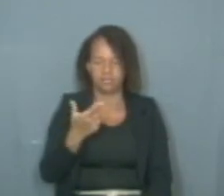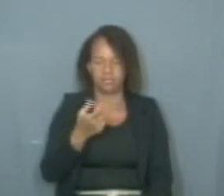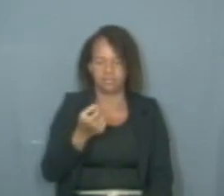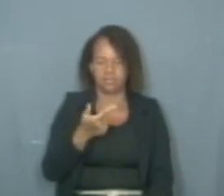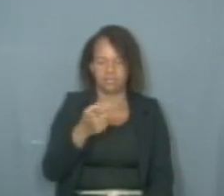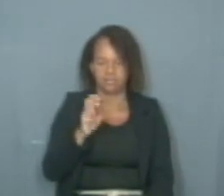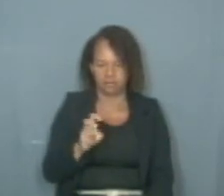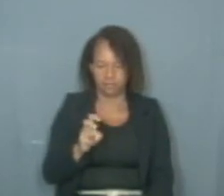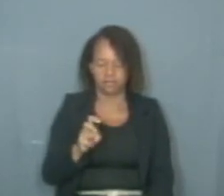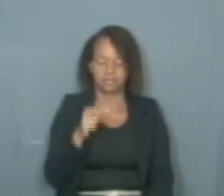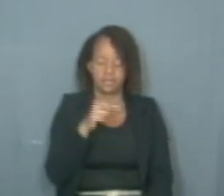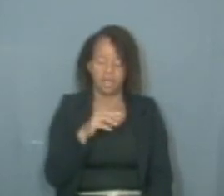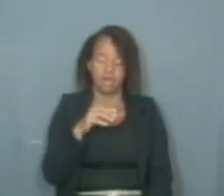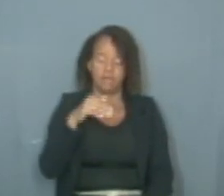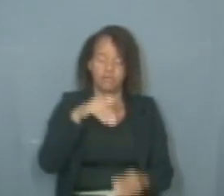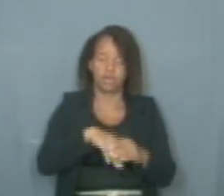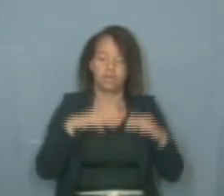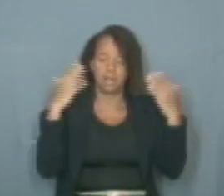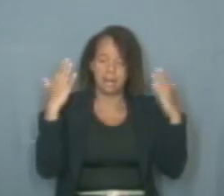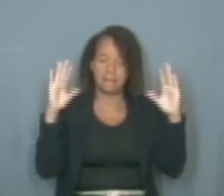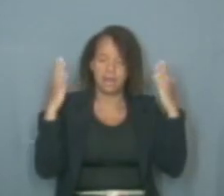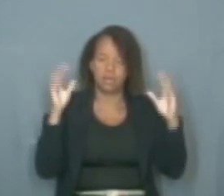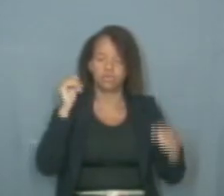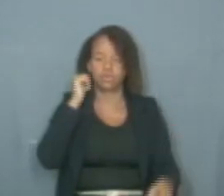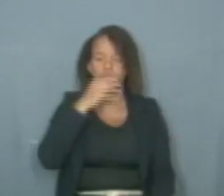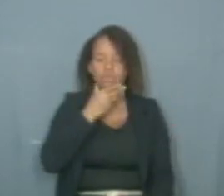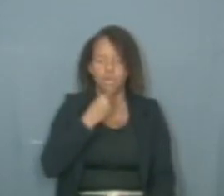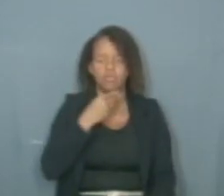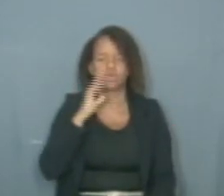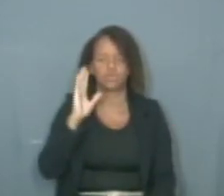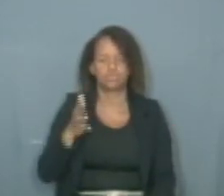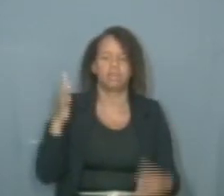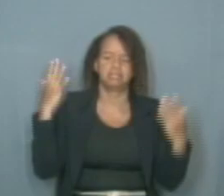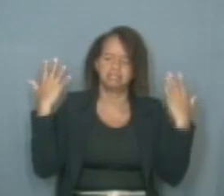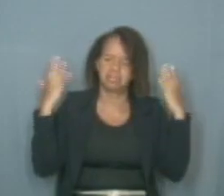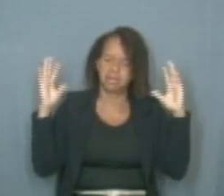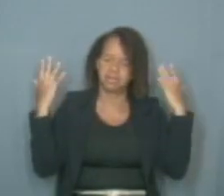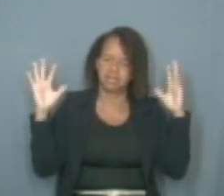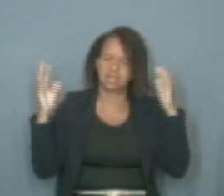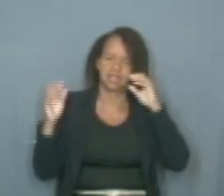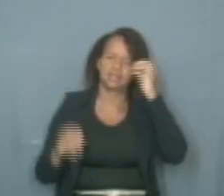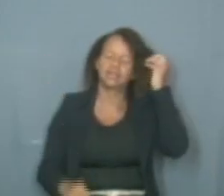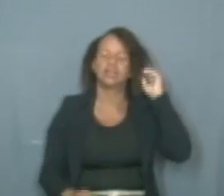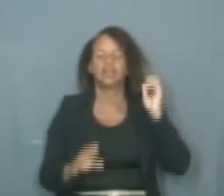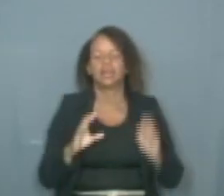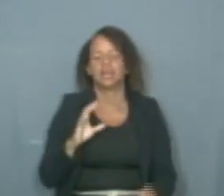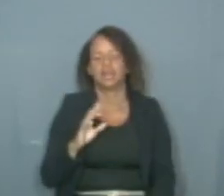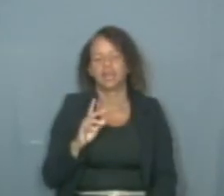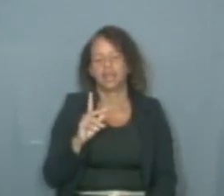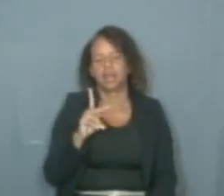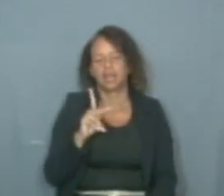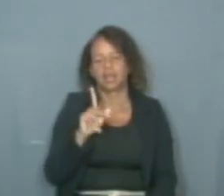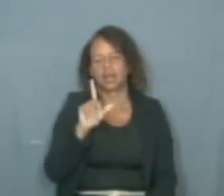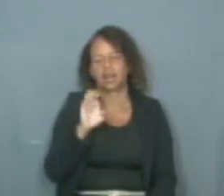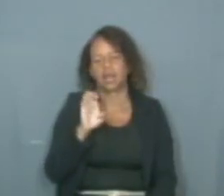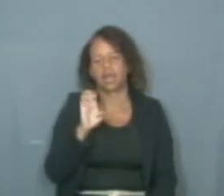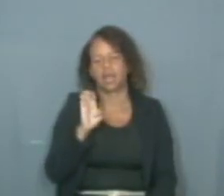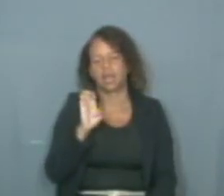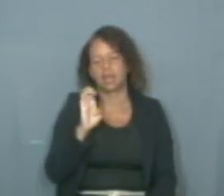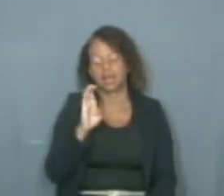298325, é um voto de aplauso a um homem que eu já aplaudi aqui, que é o Kleber Mendonça